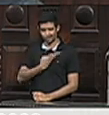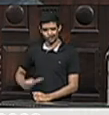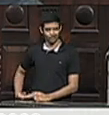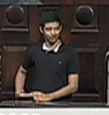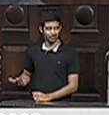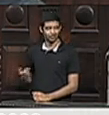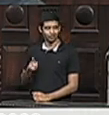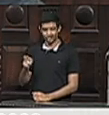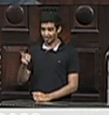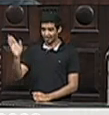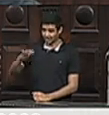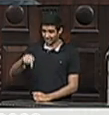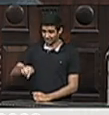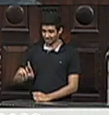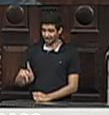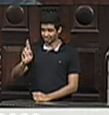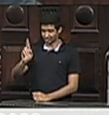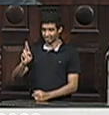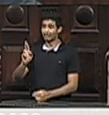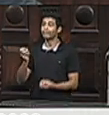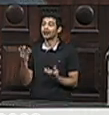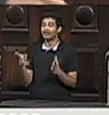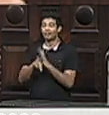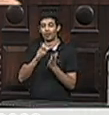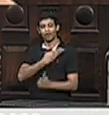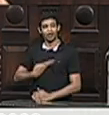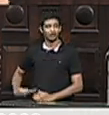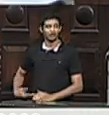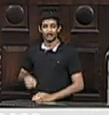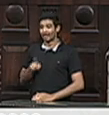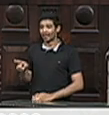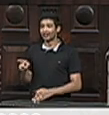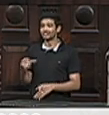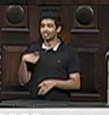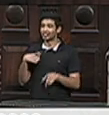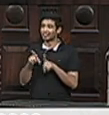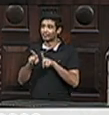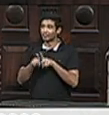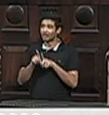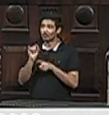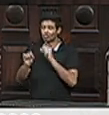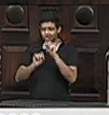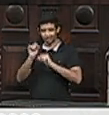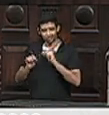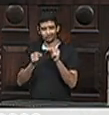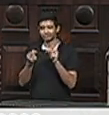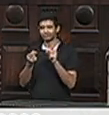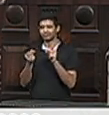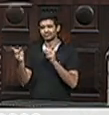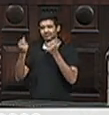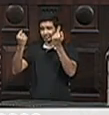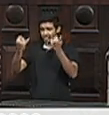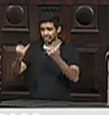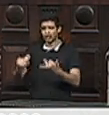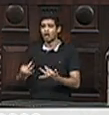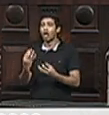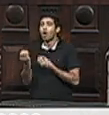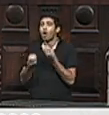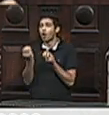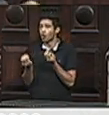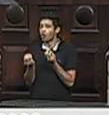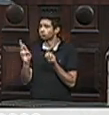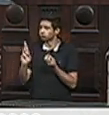eles que se organizem. Agora é respeitado a paridade, a representação igualitária. Agora, o que não dá é